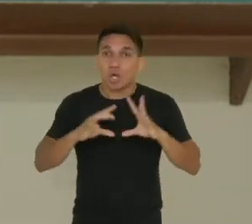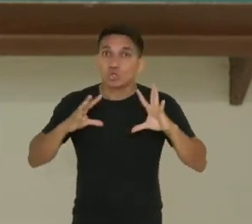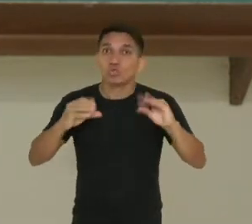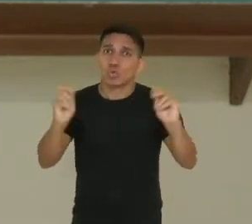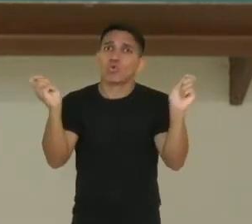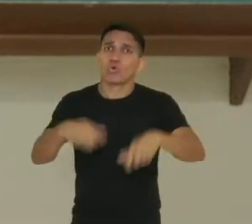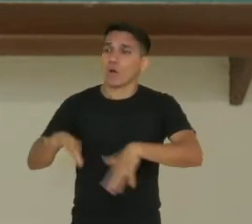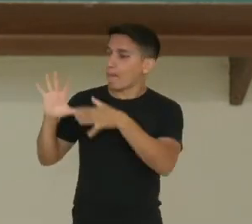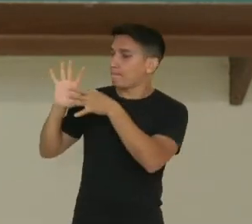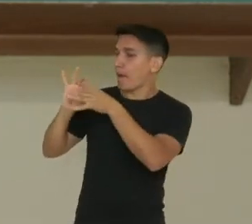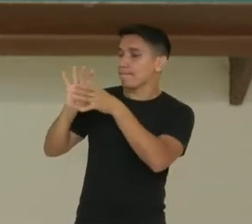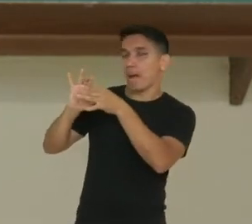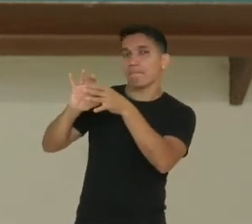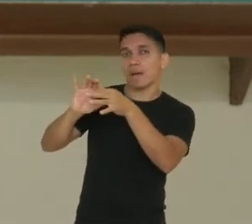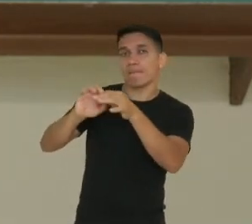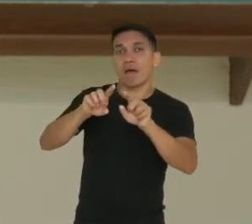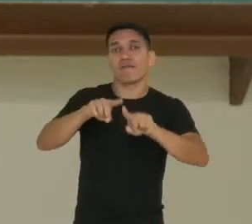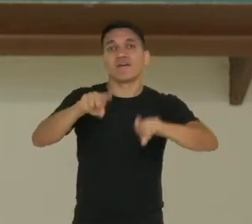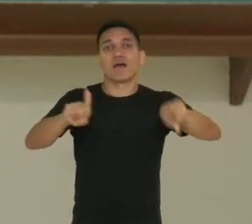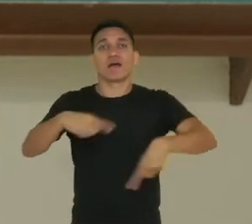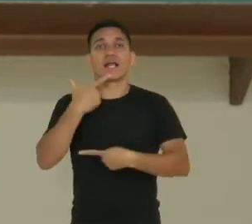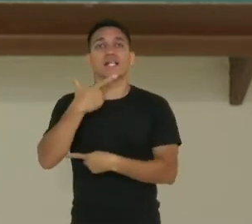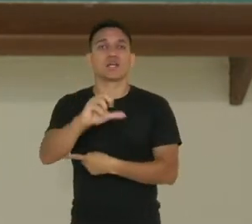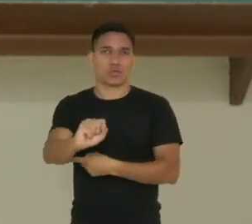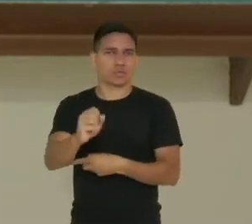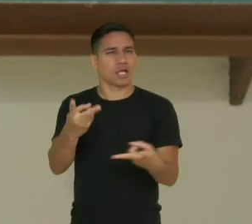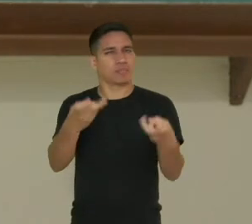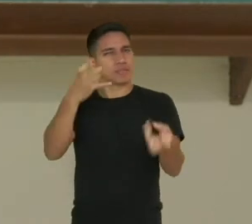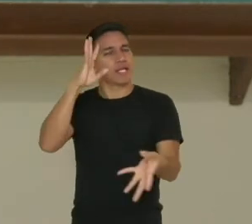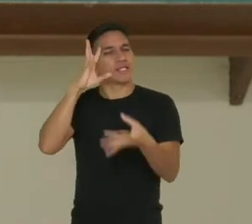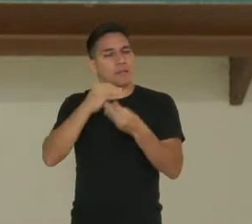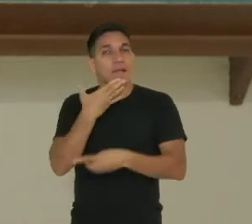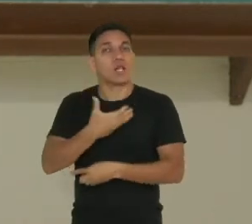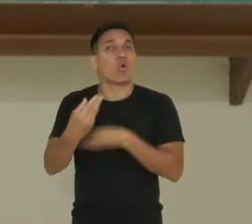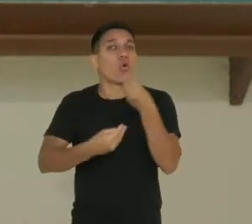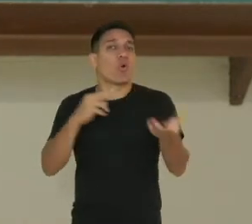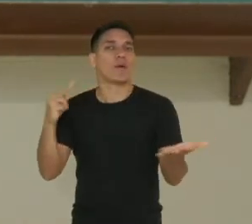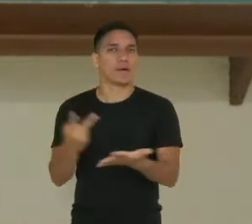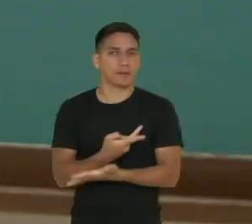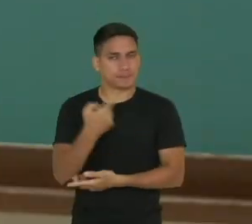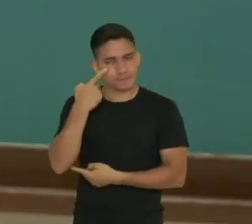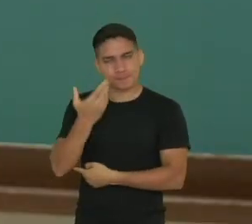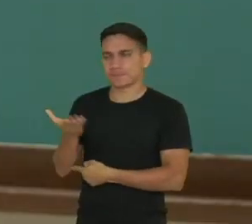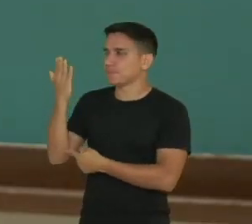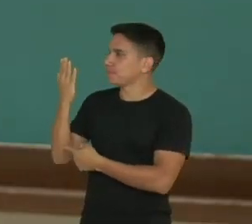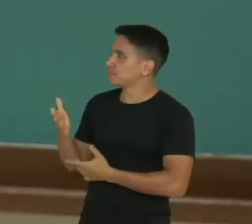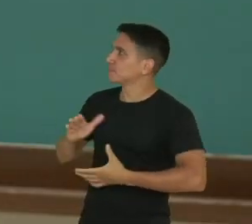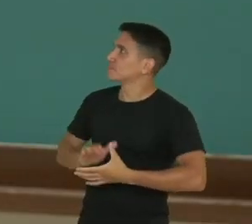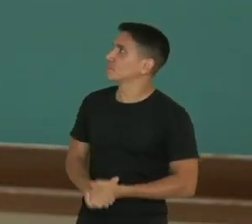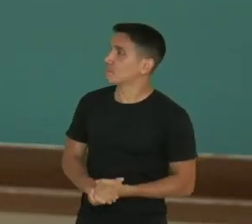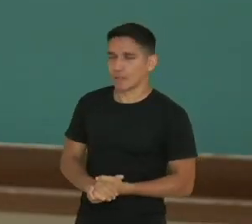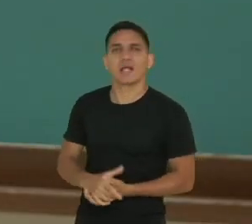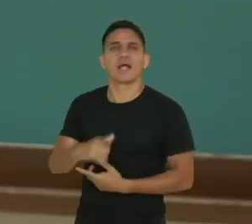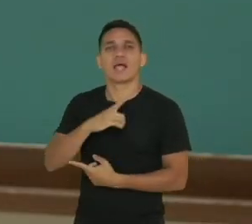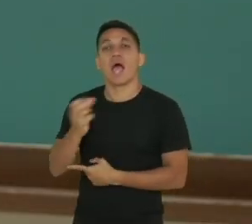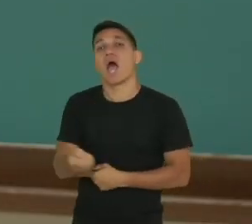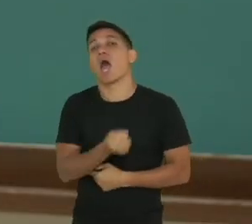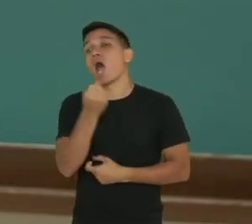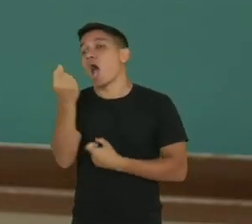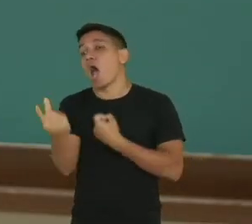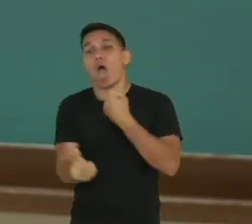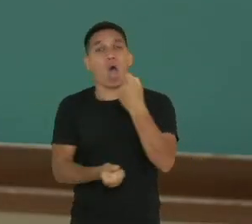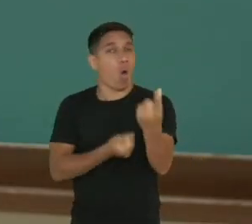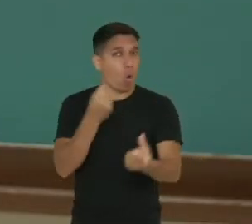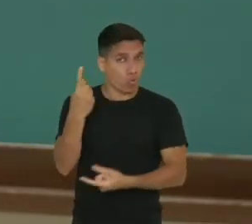desse contexto de variação linguística. Vamos entender melhor como isso acontece? Olha lá. Então, nós temos alguns tipos de